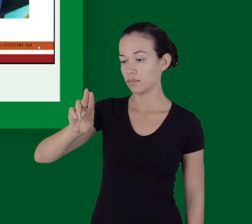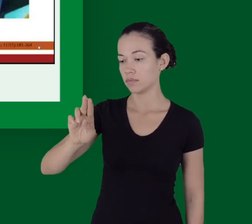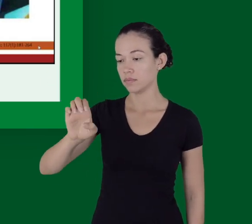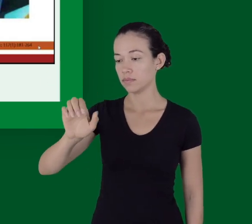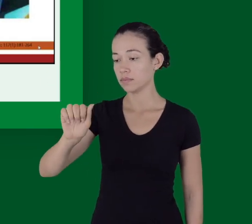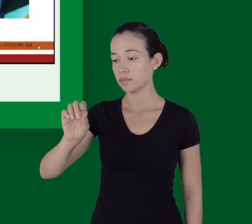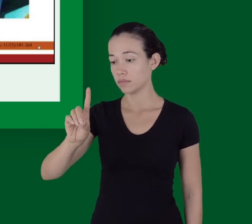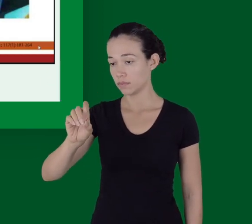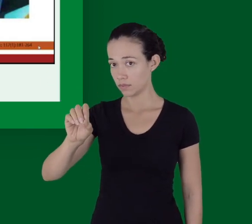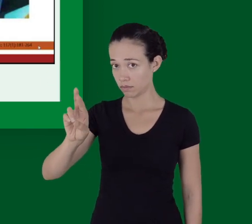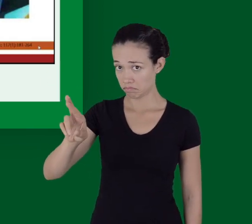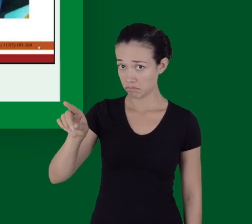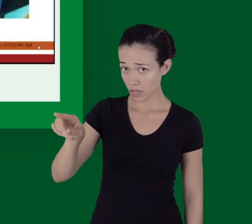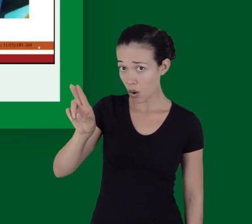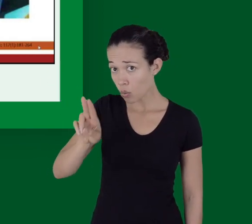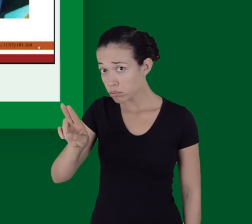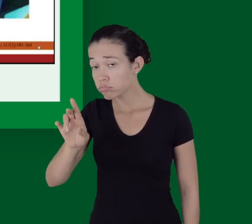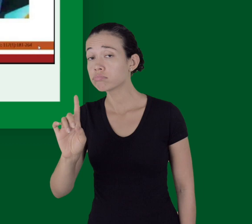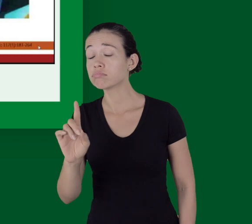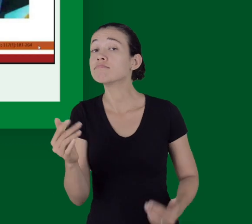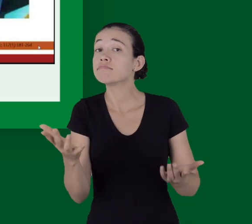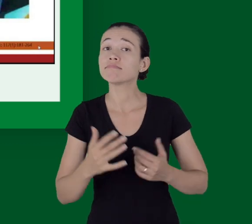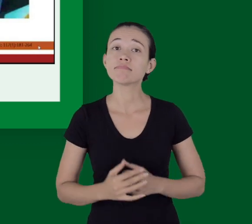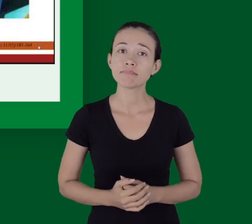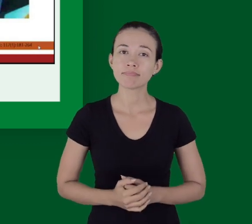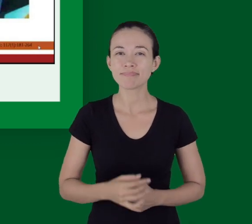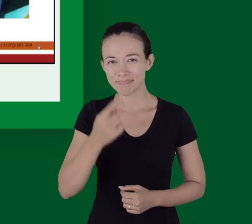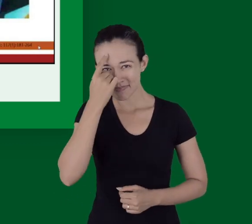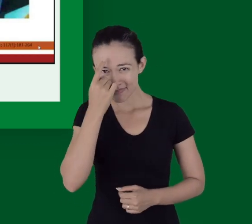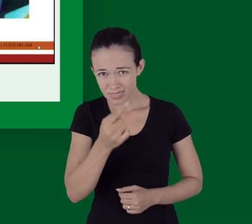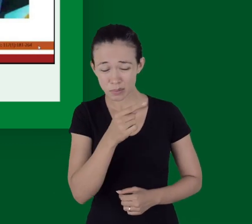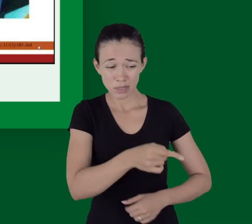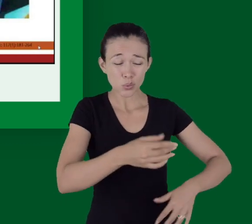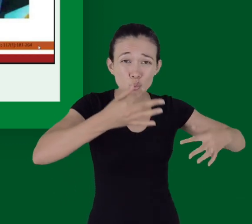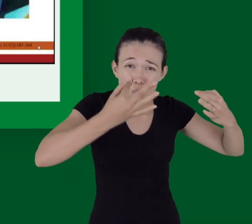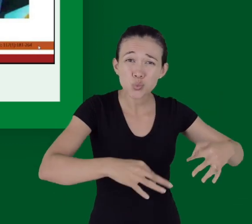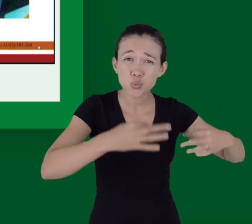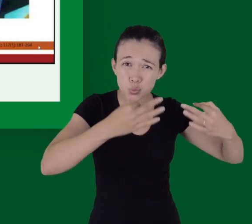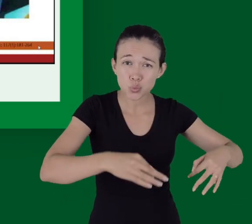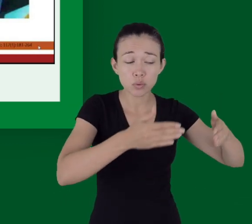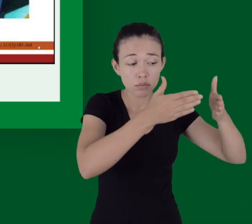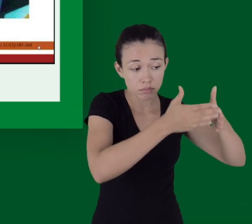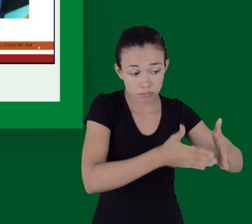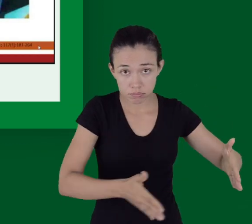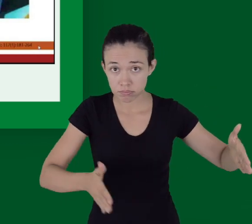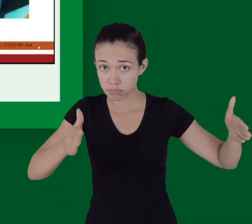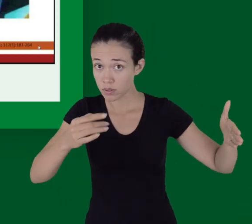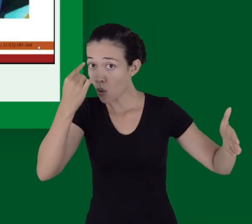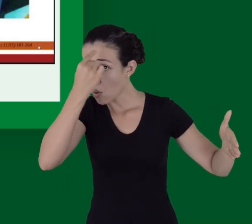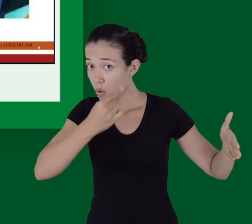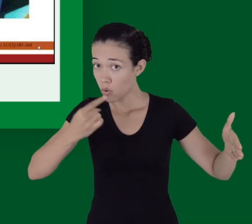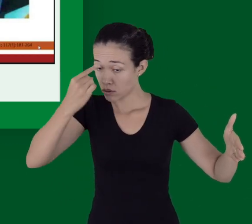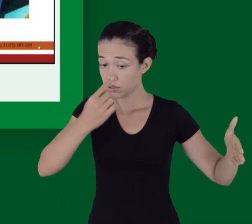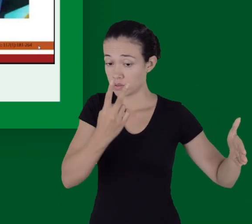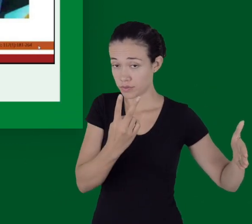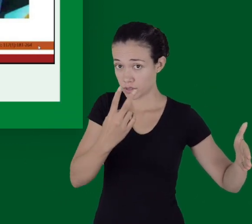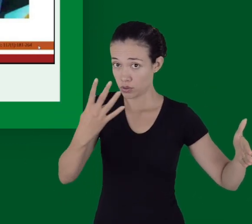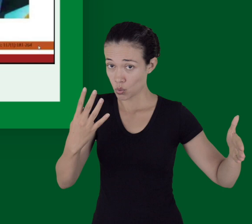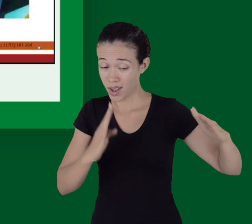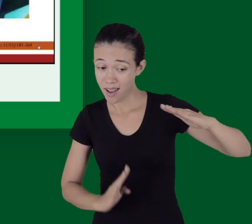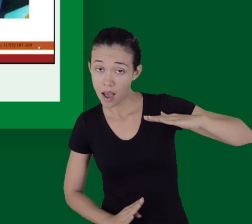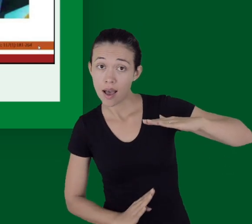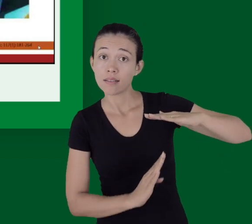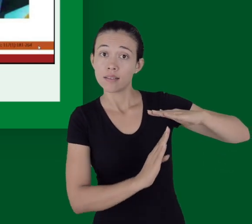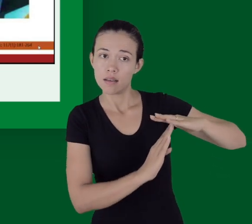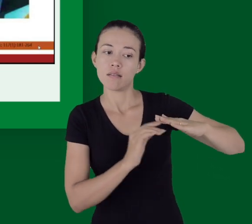Então, a gente precisa iniciar nas primeiras 24 horas também, tá? A gente não precisa iniciar no início do infarto.